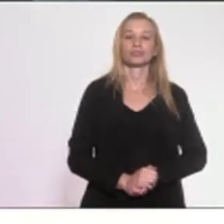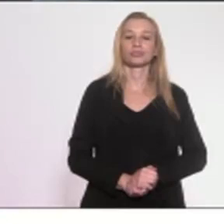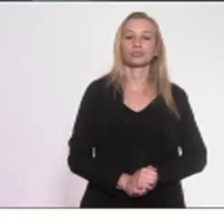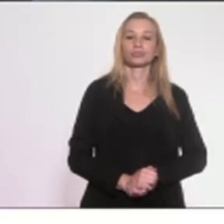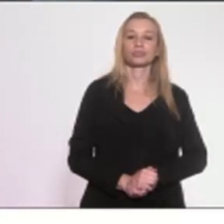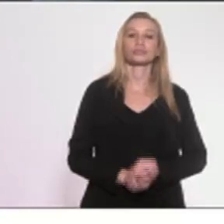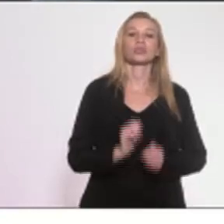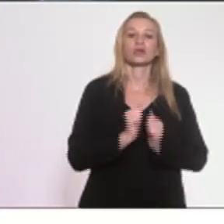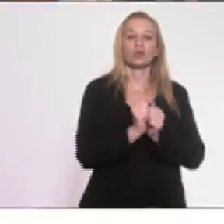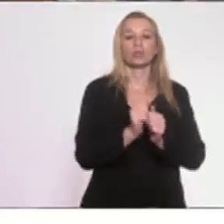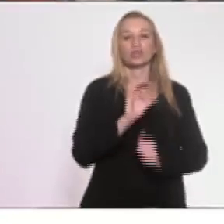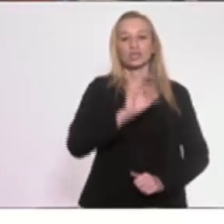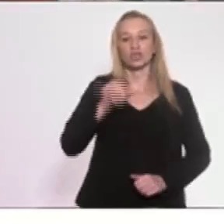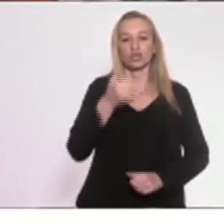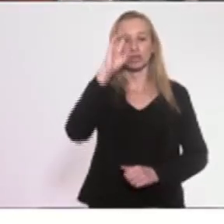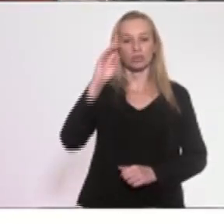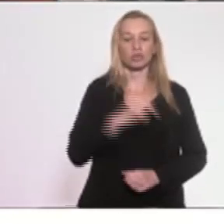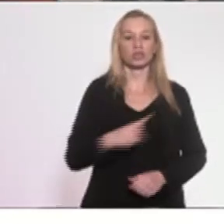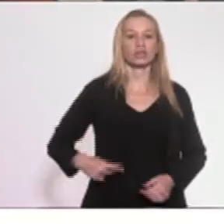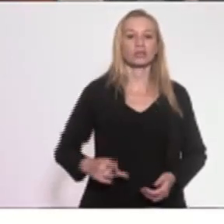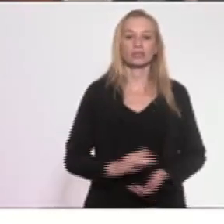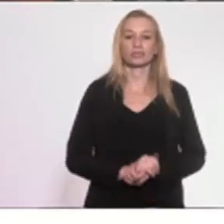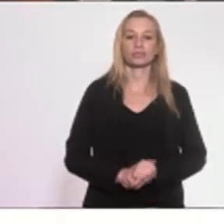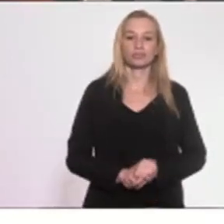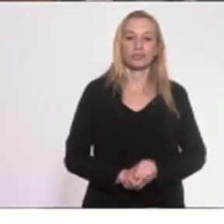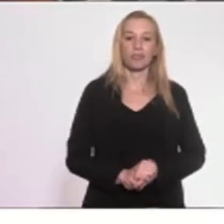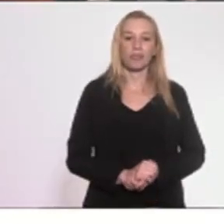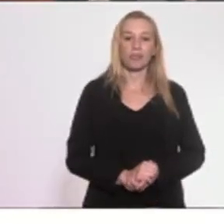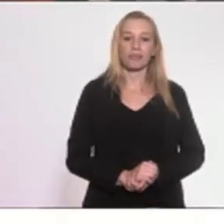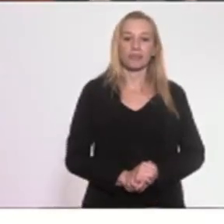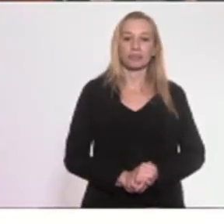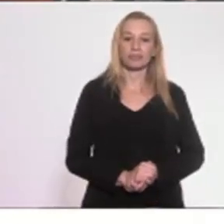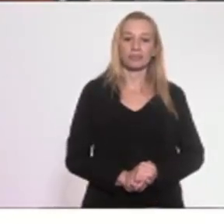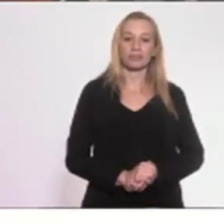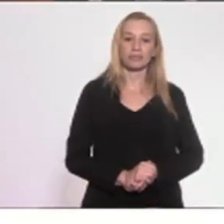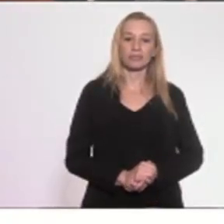Acompanho o parecer da CCJ, senhor presidente. Que é 100 mesmo.